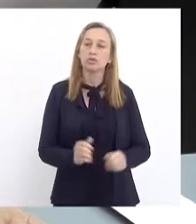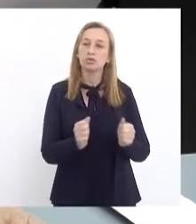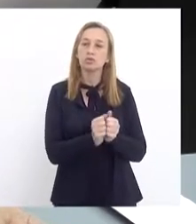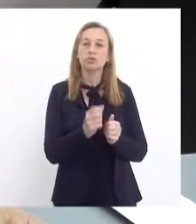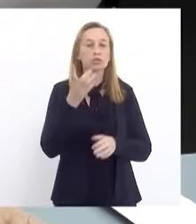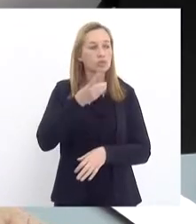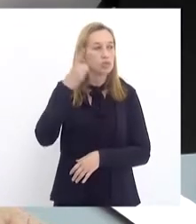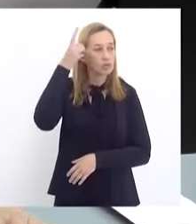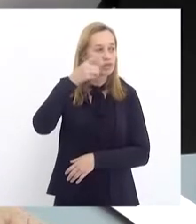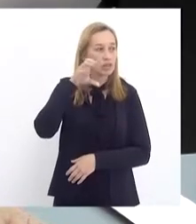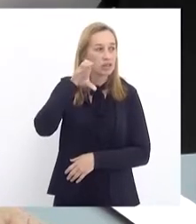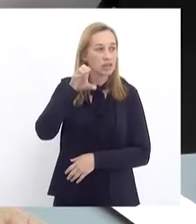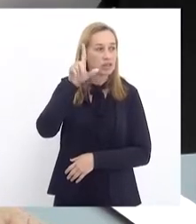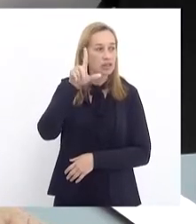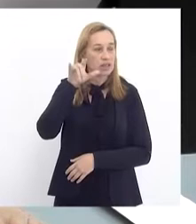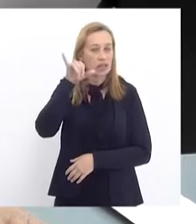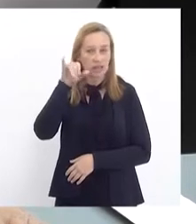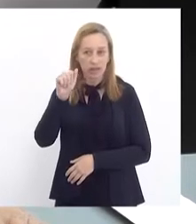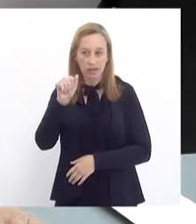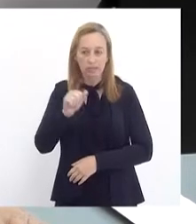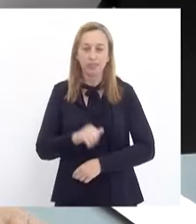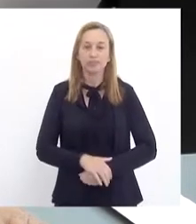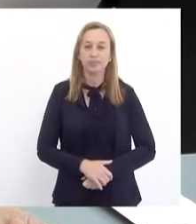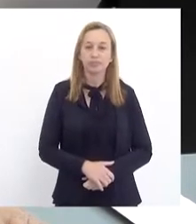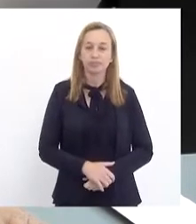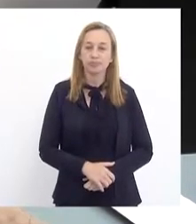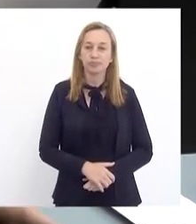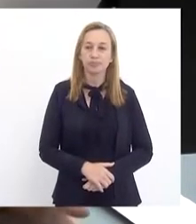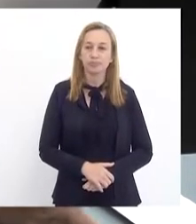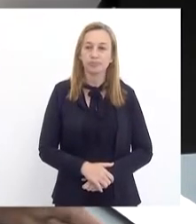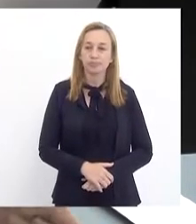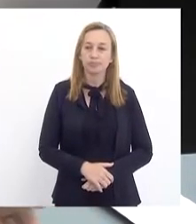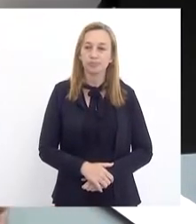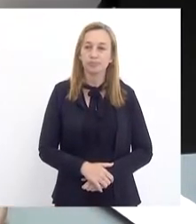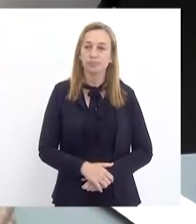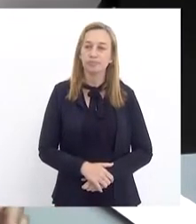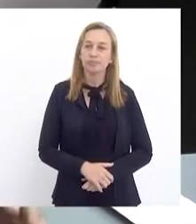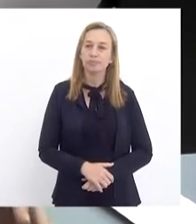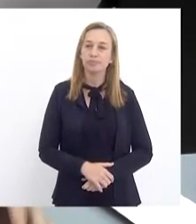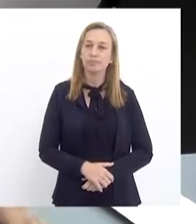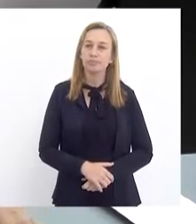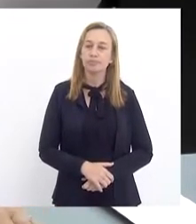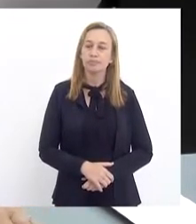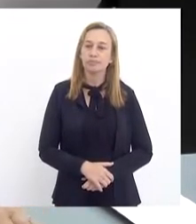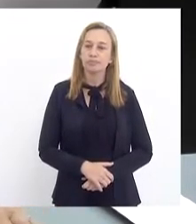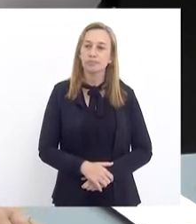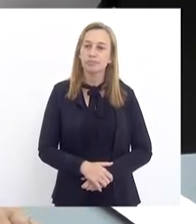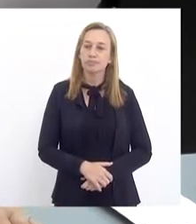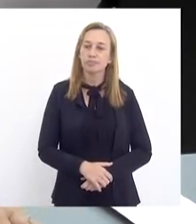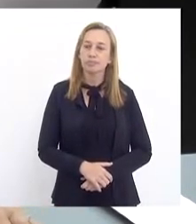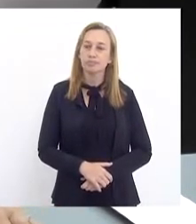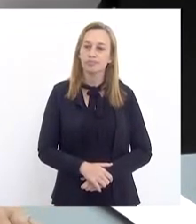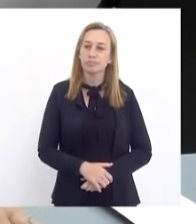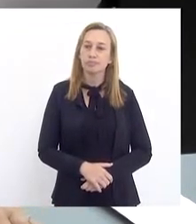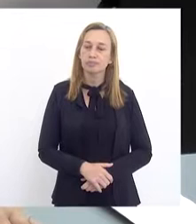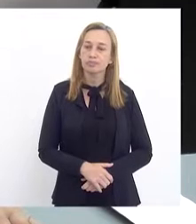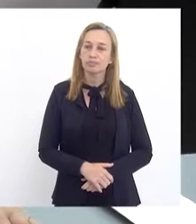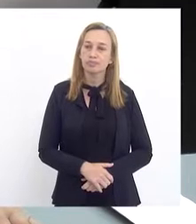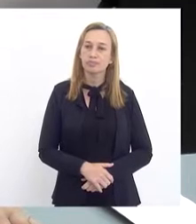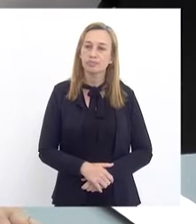deputada Célia Jordão. E nesse ínterim vieram à tona